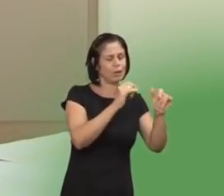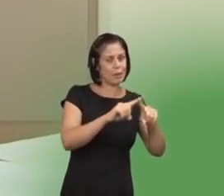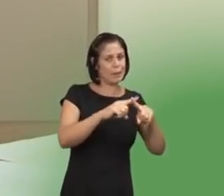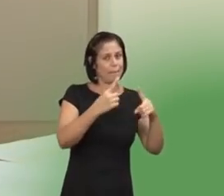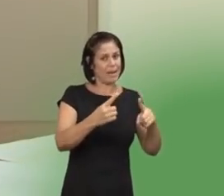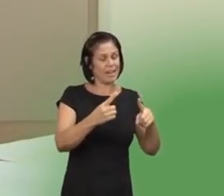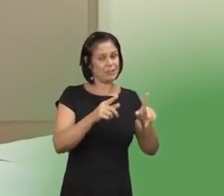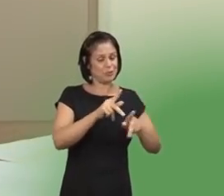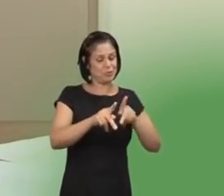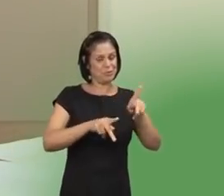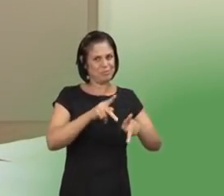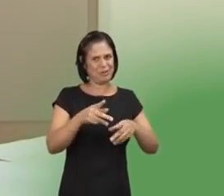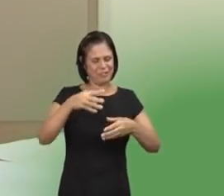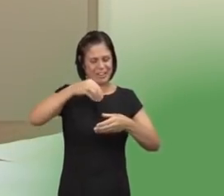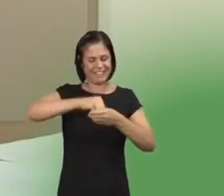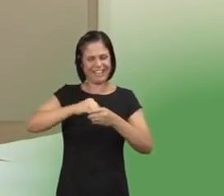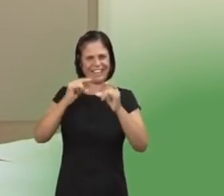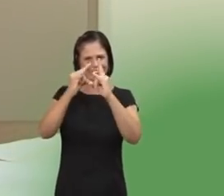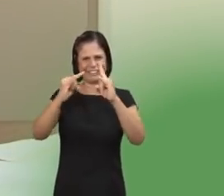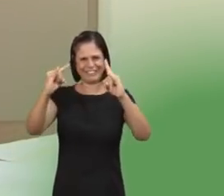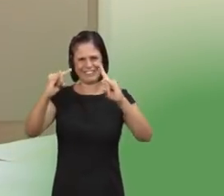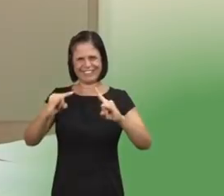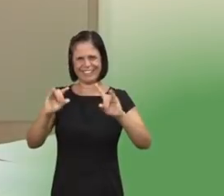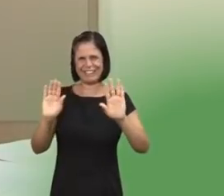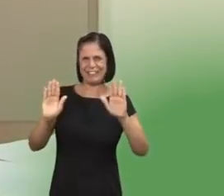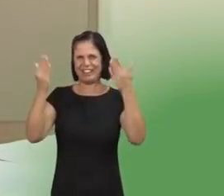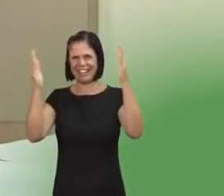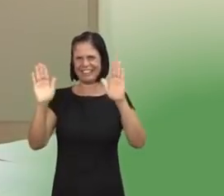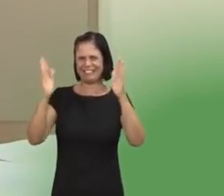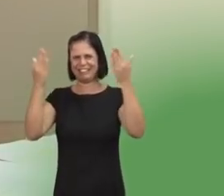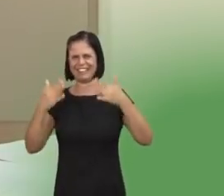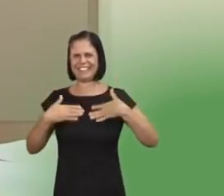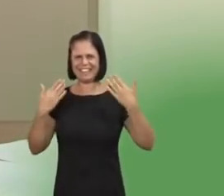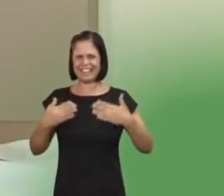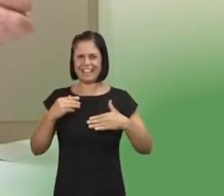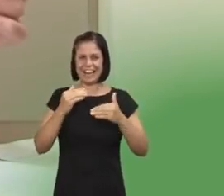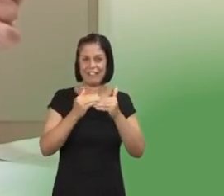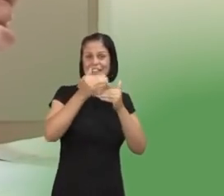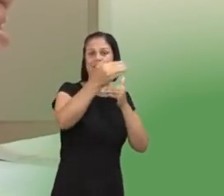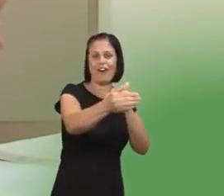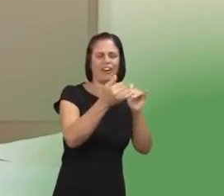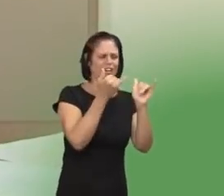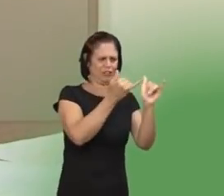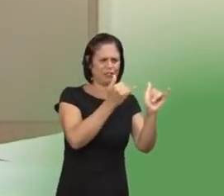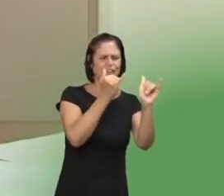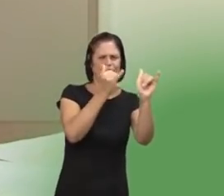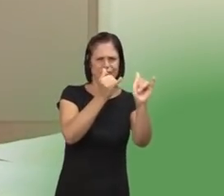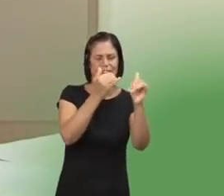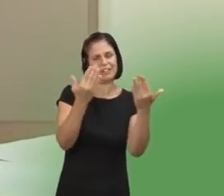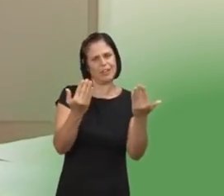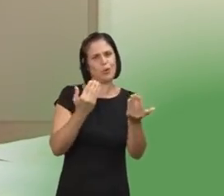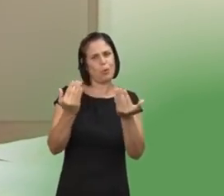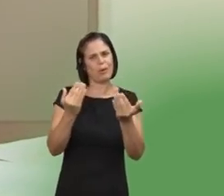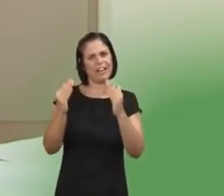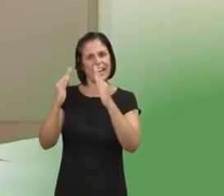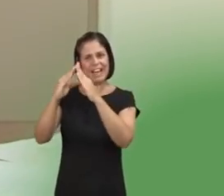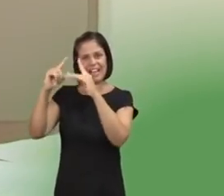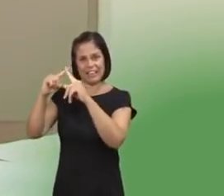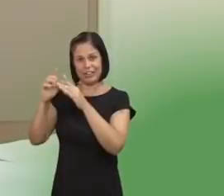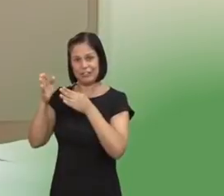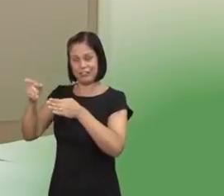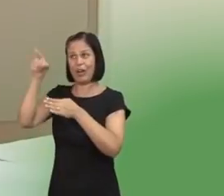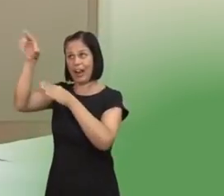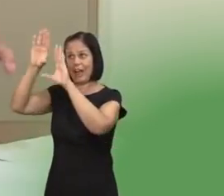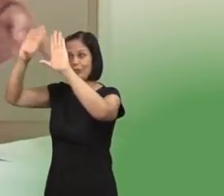o hebreu ali, o israelita, estava dentro das tendas, festejando a alegria. Elas continuavam tocando. A igreja também estará nos